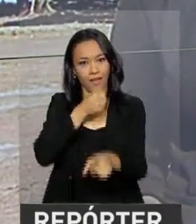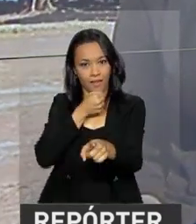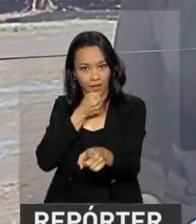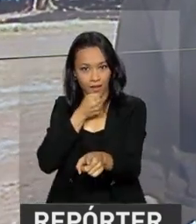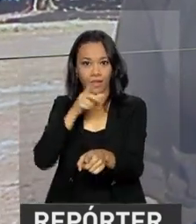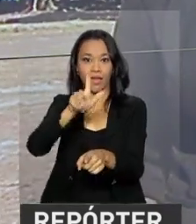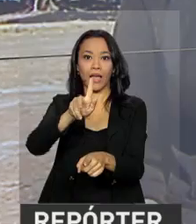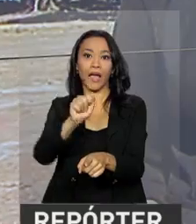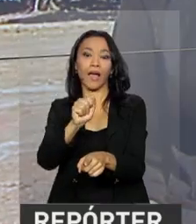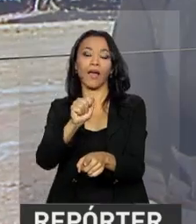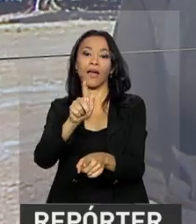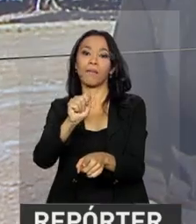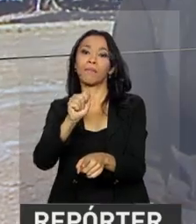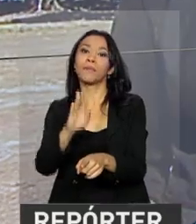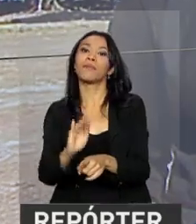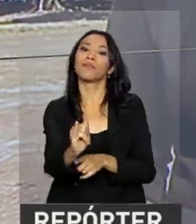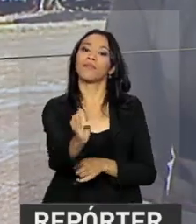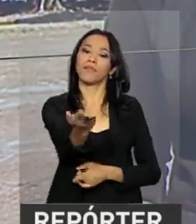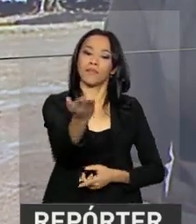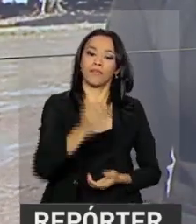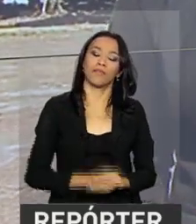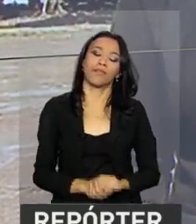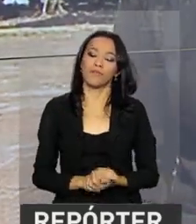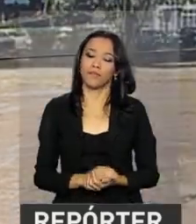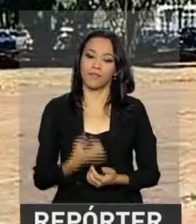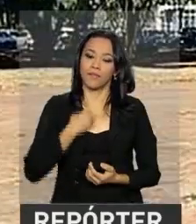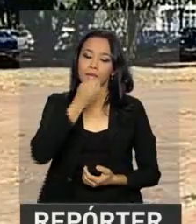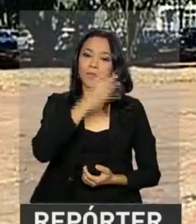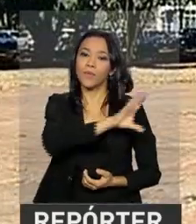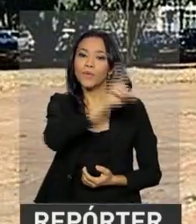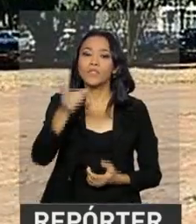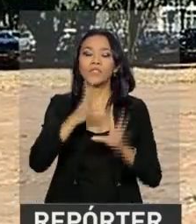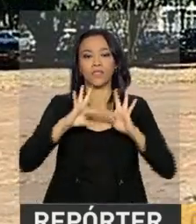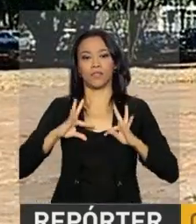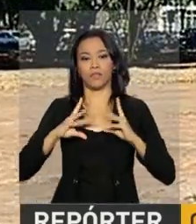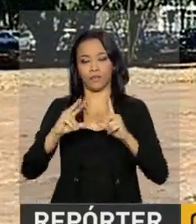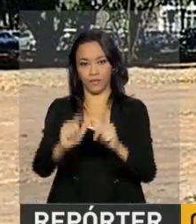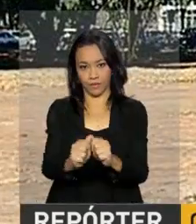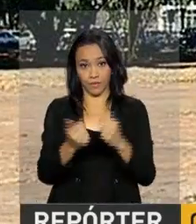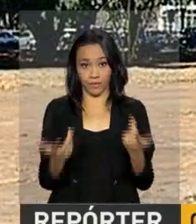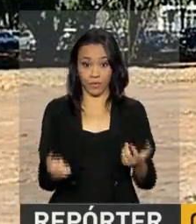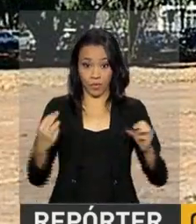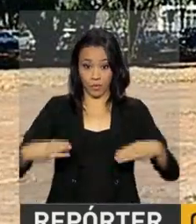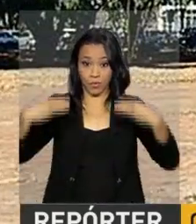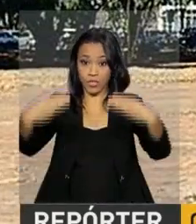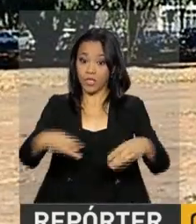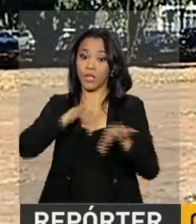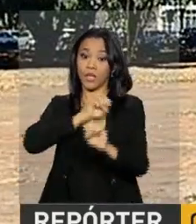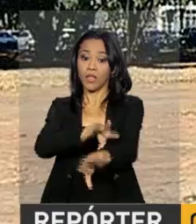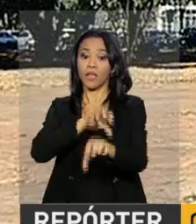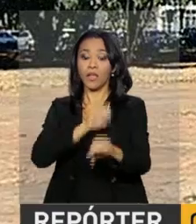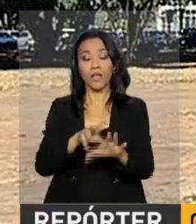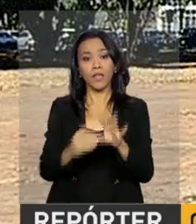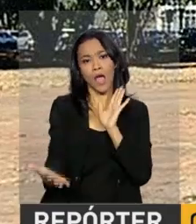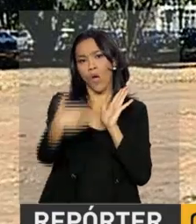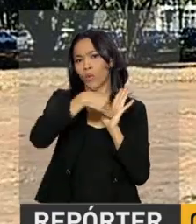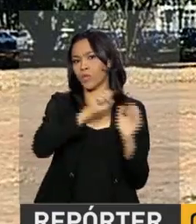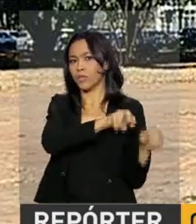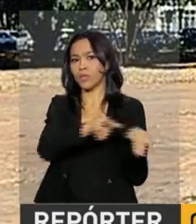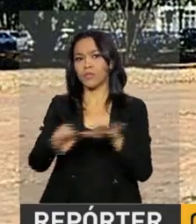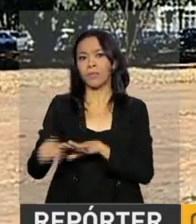Oi, Gabriela. Oi, Renata. Bom dia. Um bom dia a todos. O Ministério da Educação liberou, na última